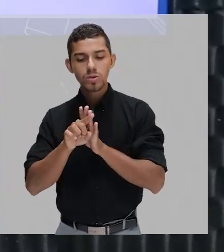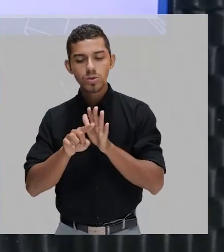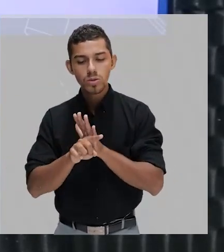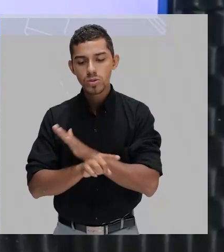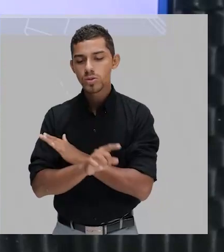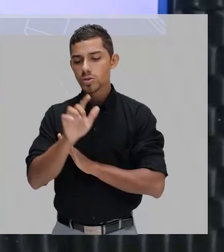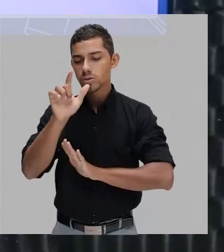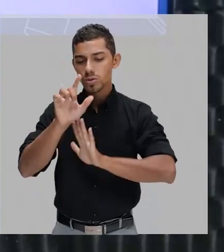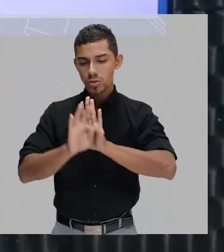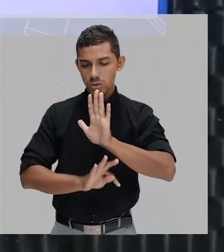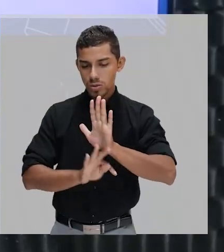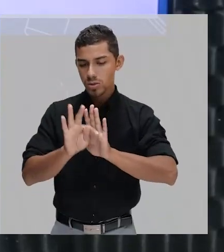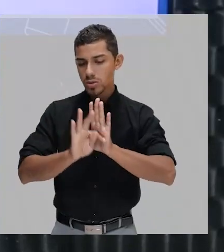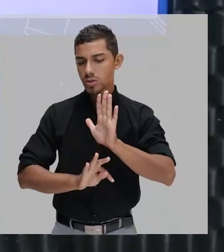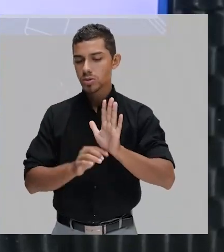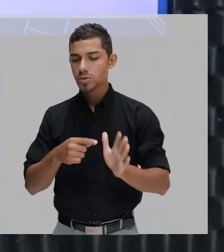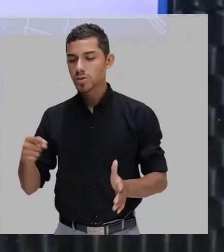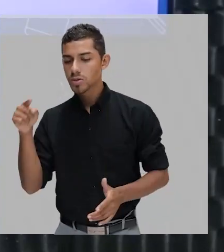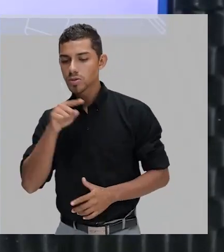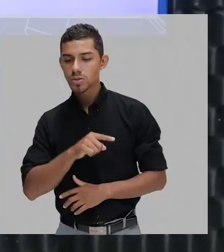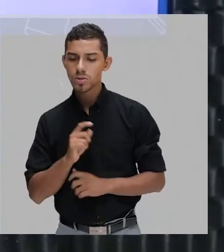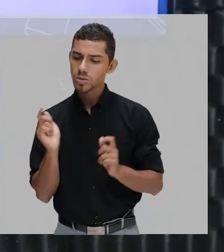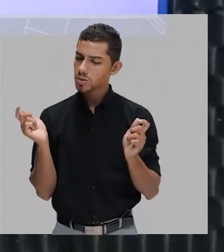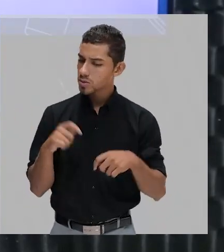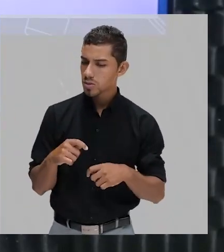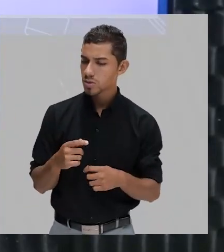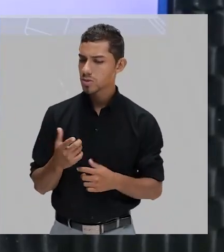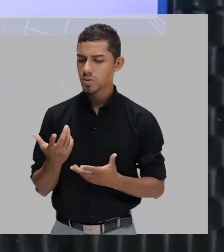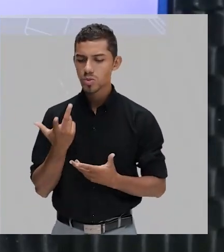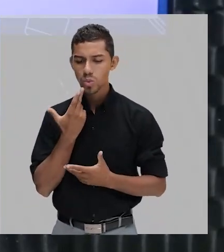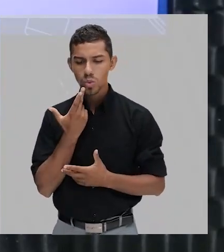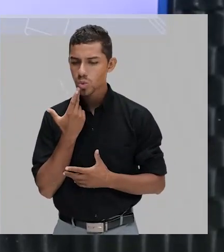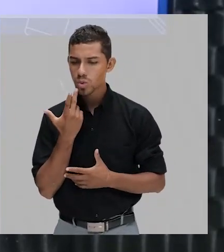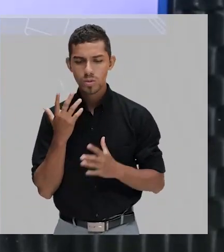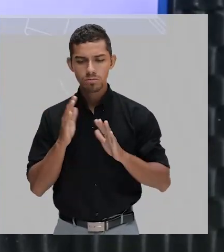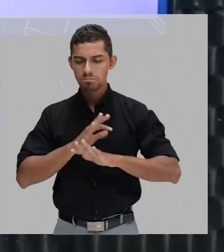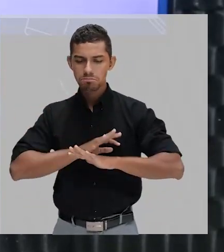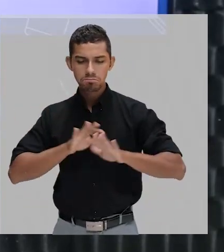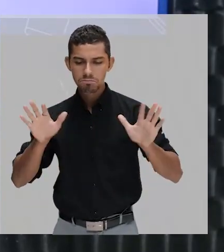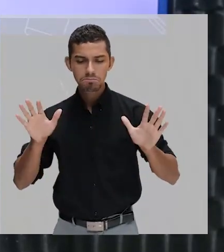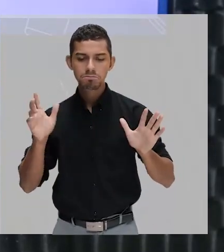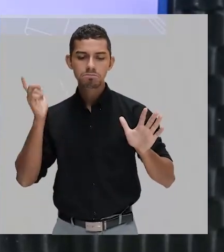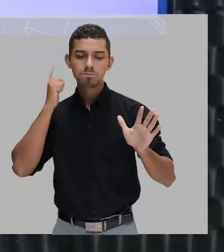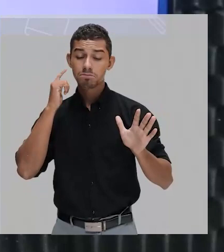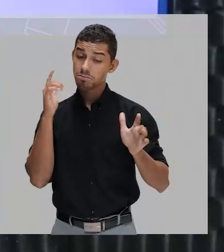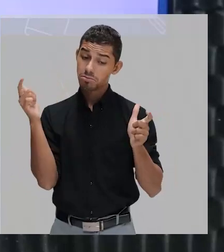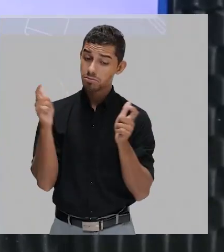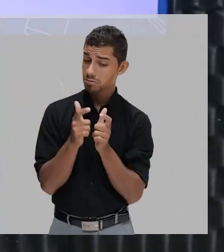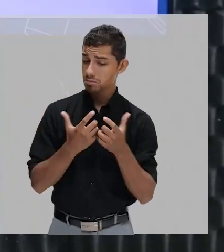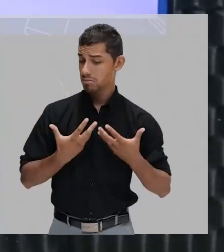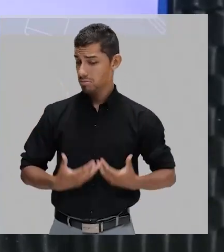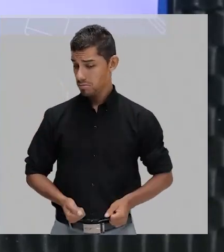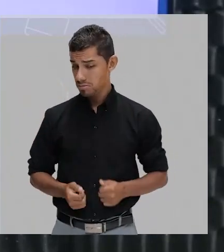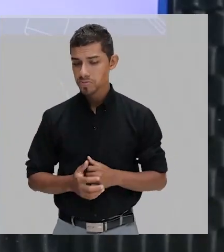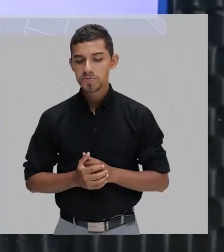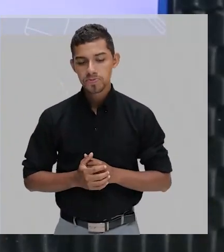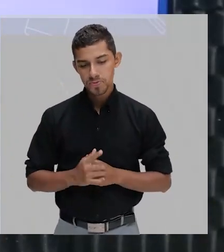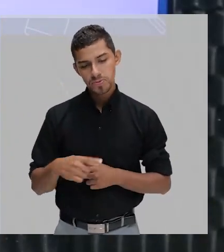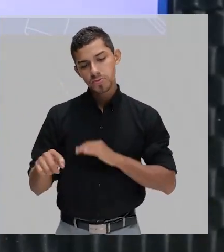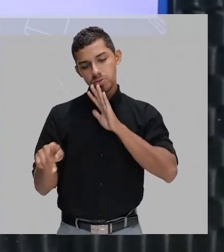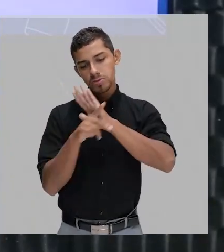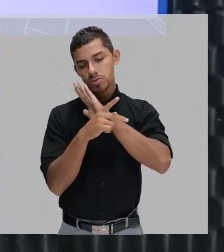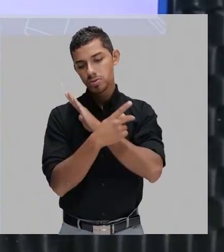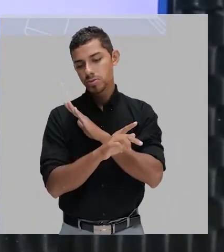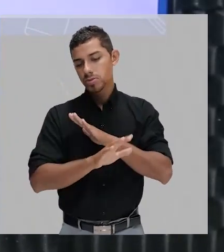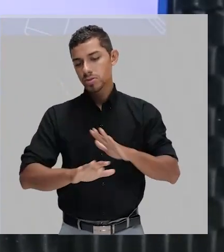forma, de ler textos dessa forma, se torna algo mais natural e até menos cansativo, já que você já se